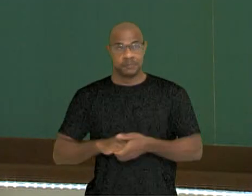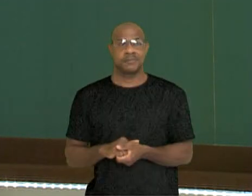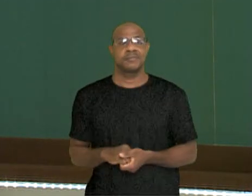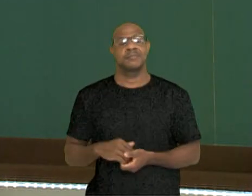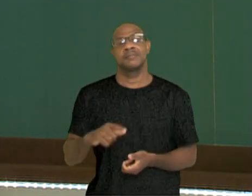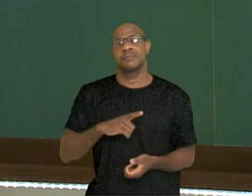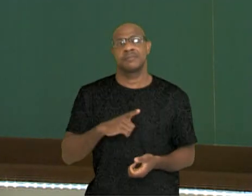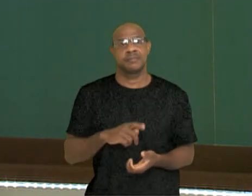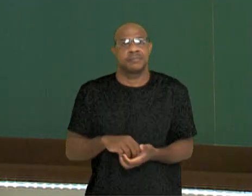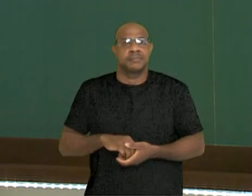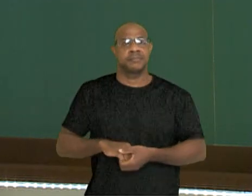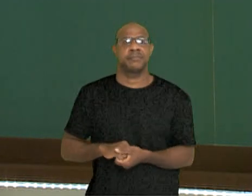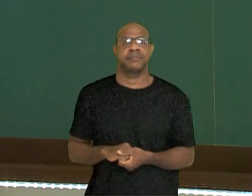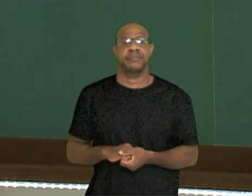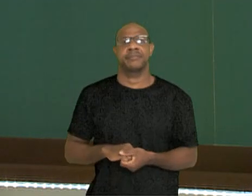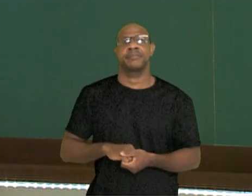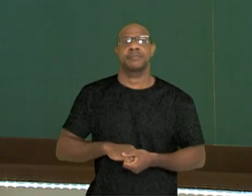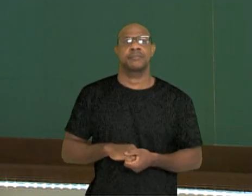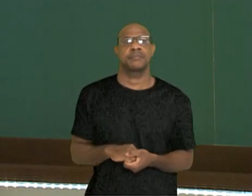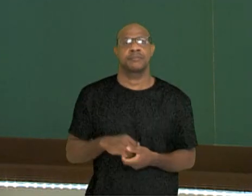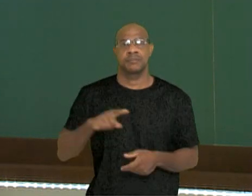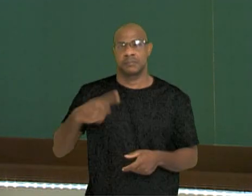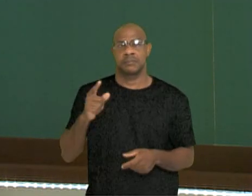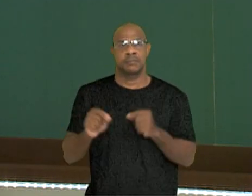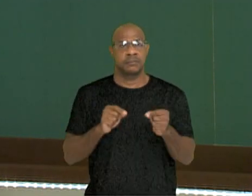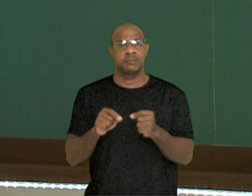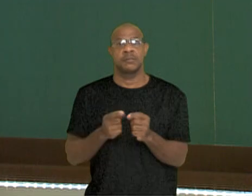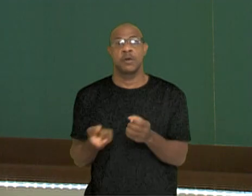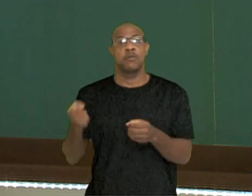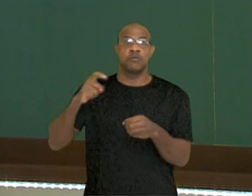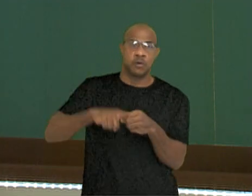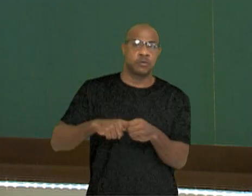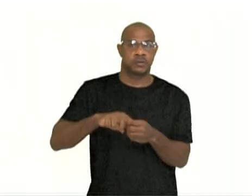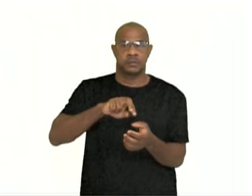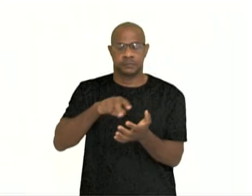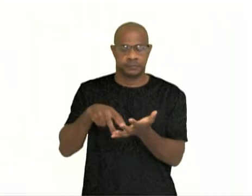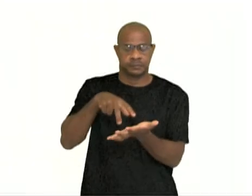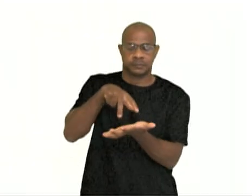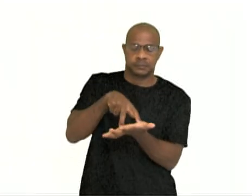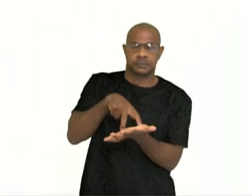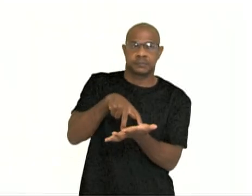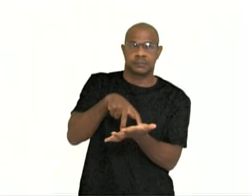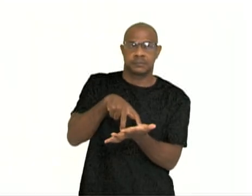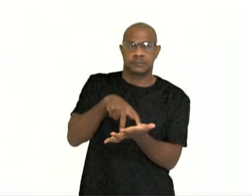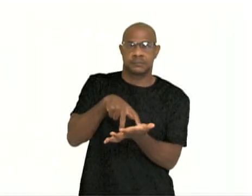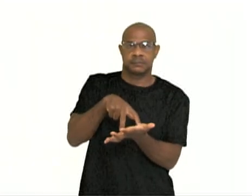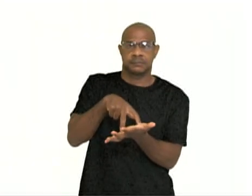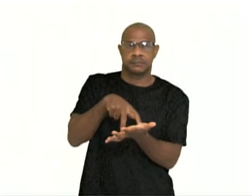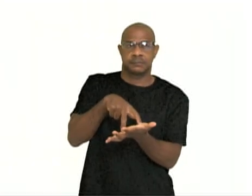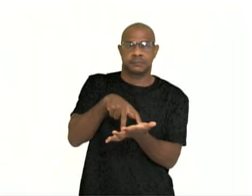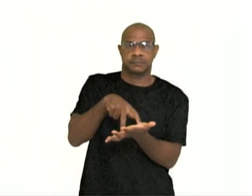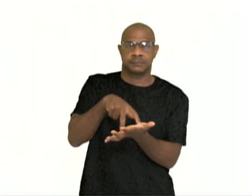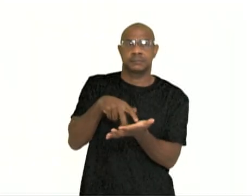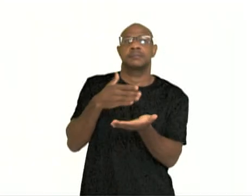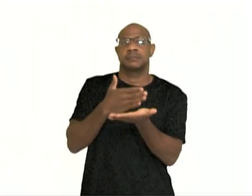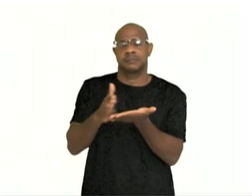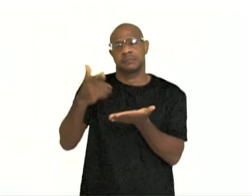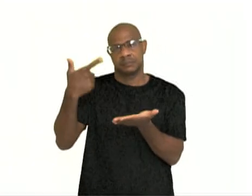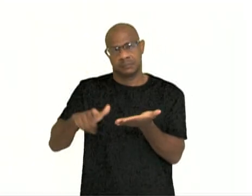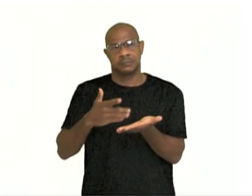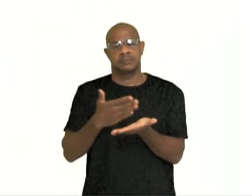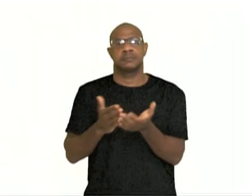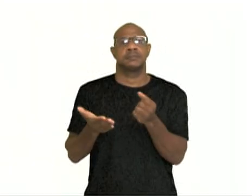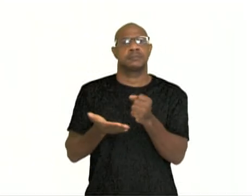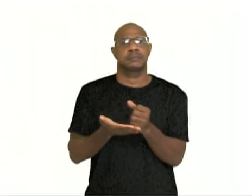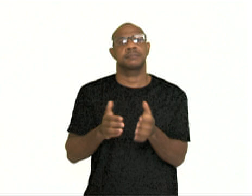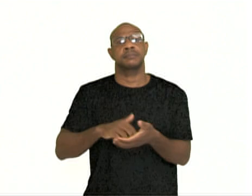até adiantei para vocês, depois desse movimento vai voltar para onde? Para a base, tá? Então eu começo na base, recuo